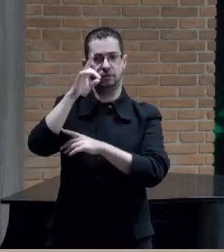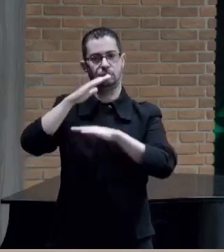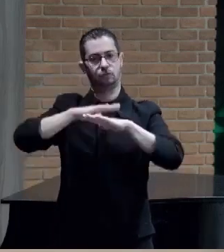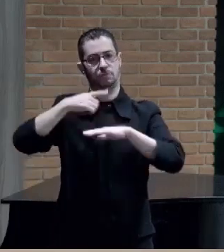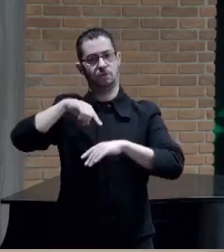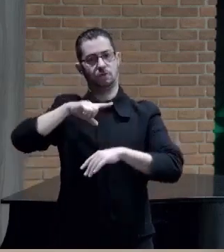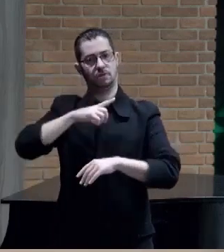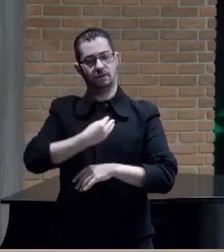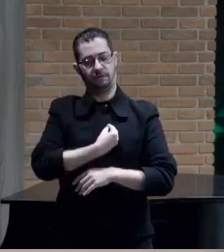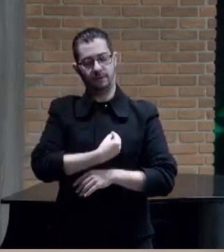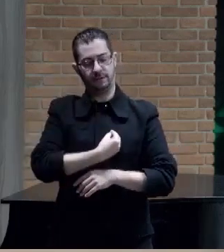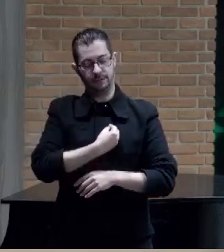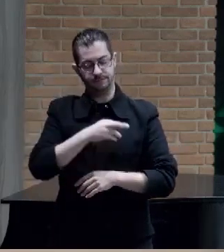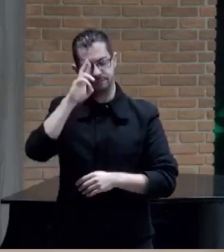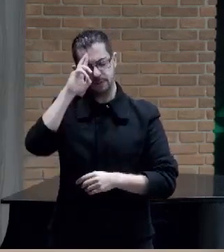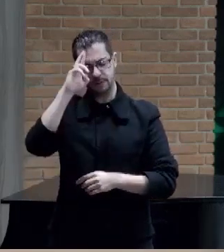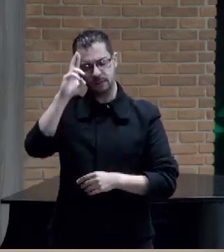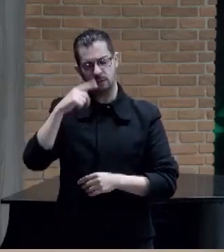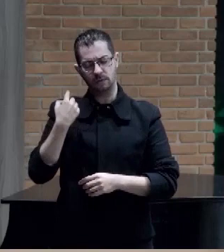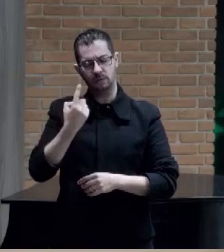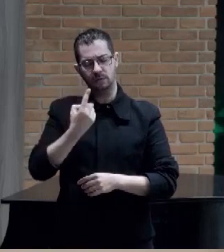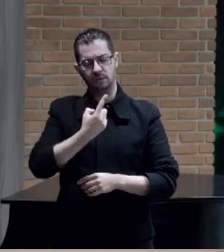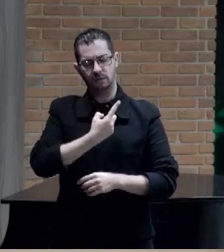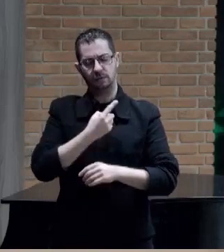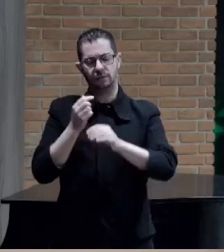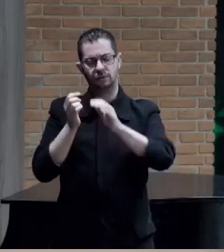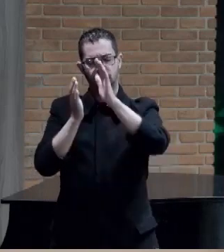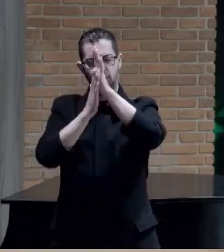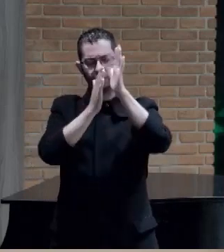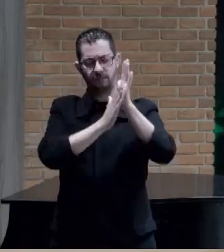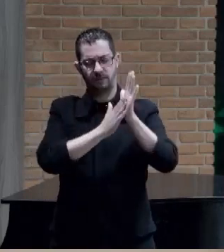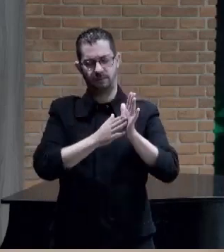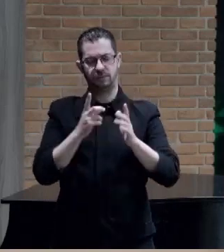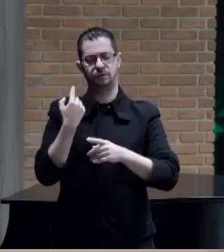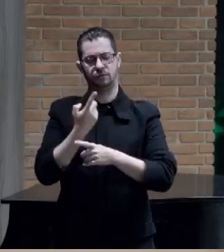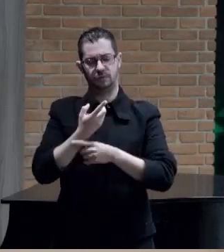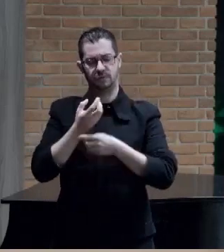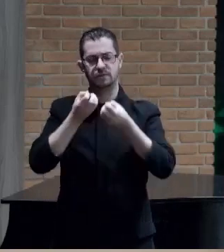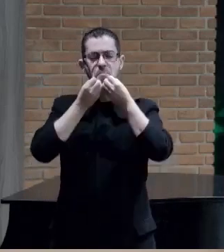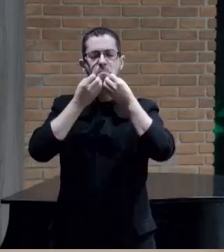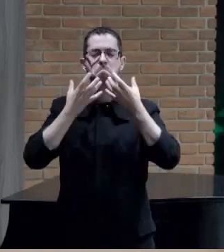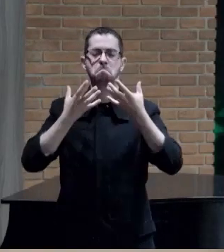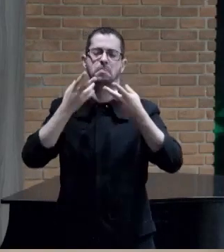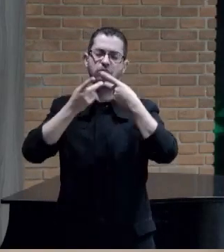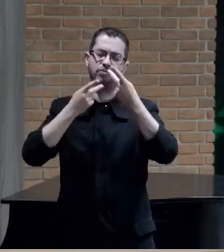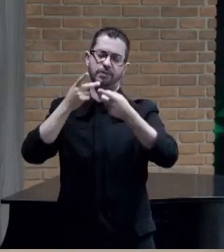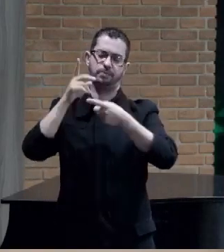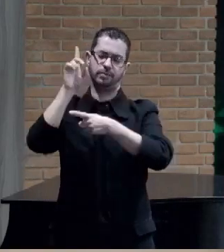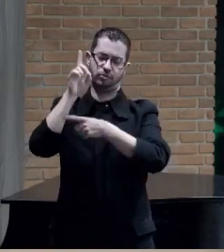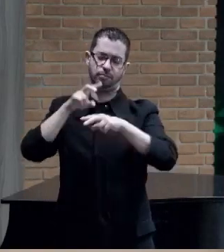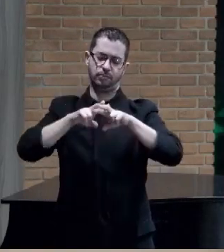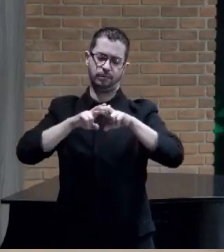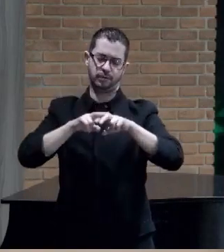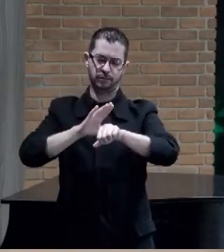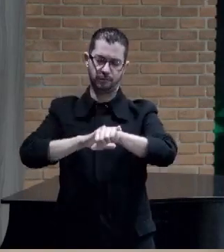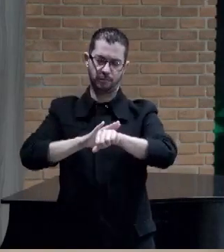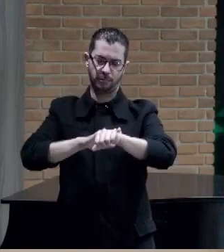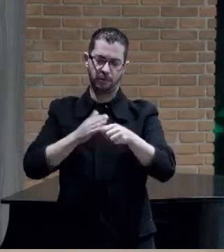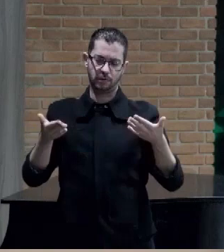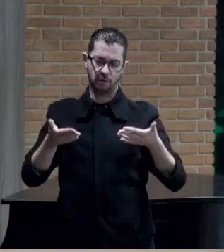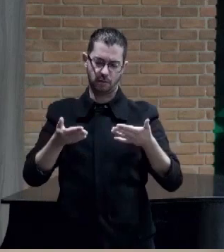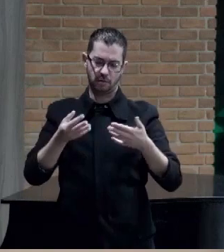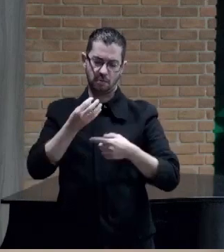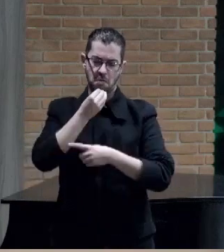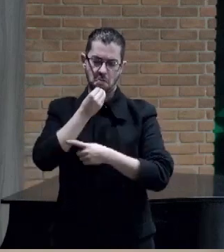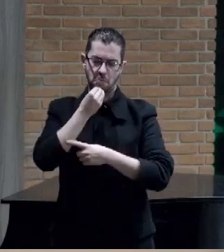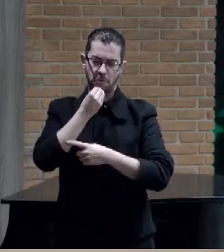nós. Senhor, nós te louvamos e te bendizemos por esse momento, pelo privilégio